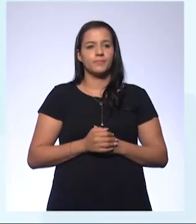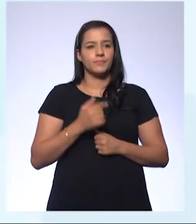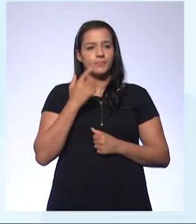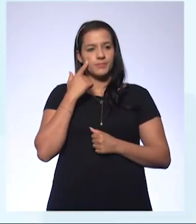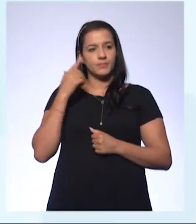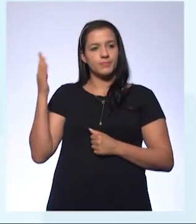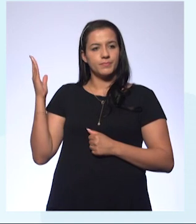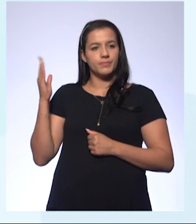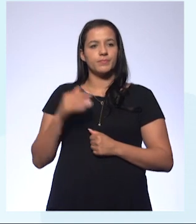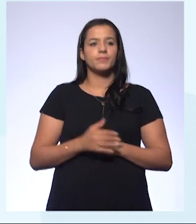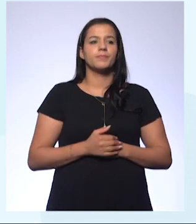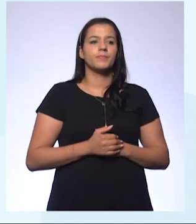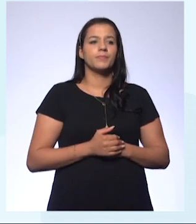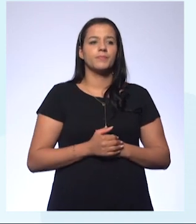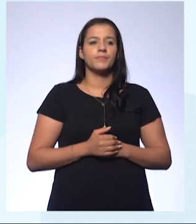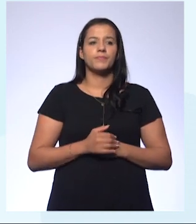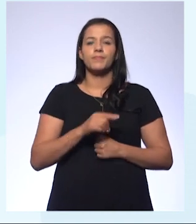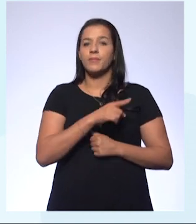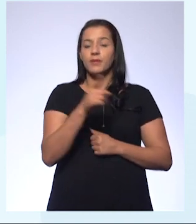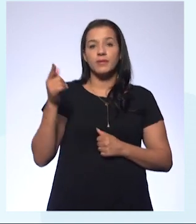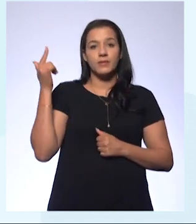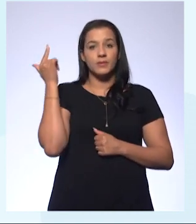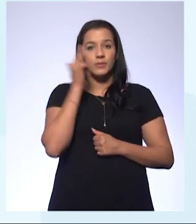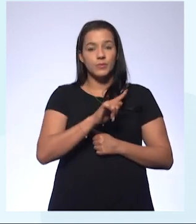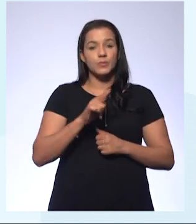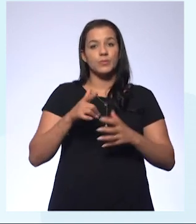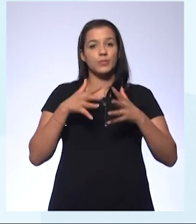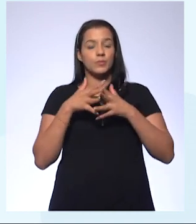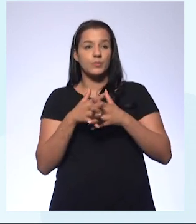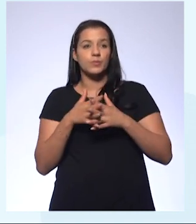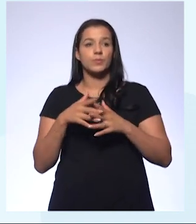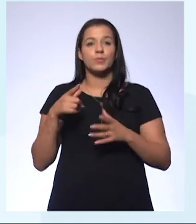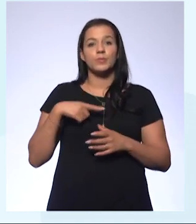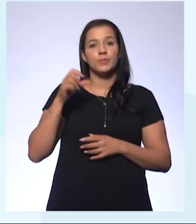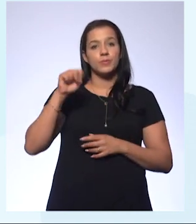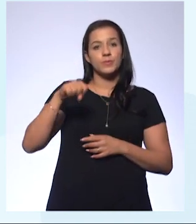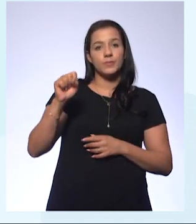em 1808 tinha como fazer, certo?